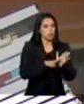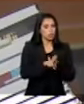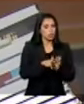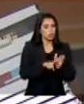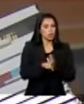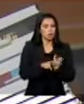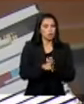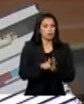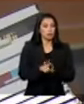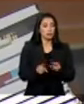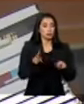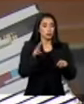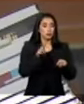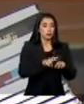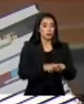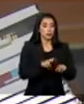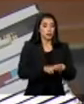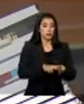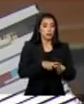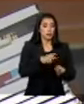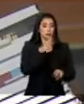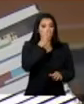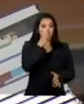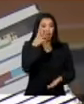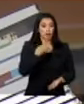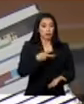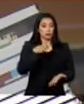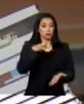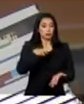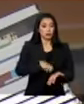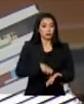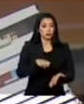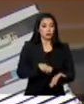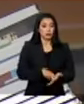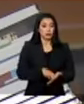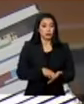à prisão de acusados com pronunciamento condenatório